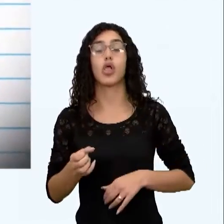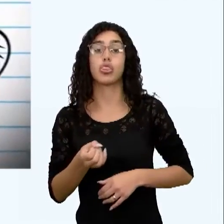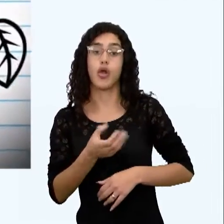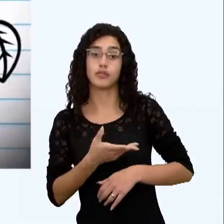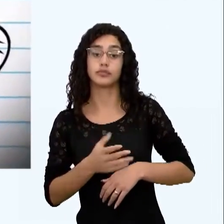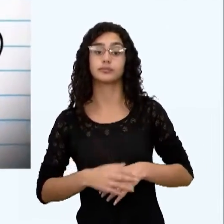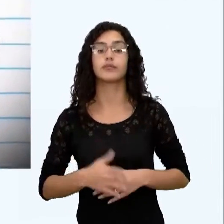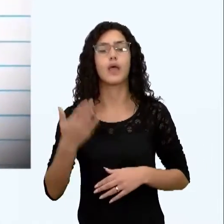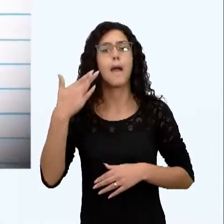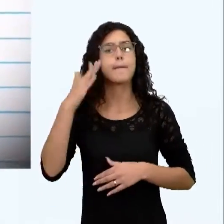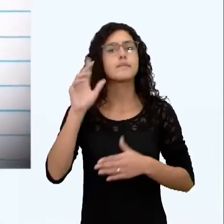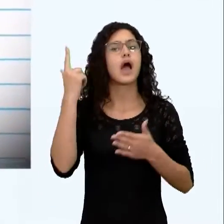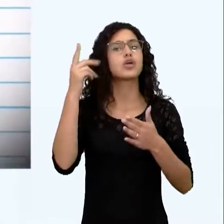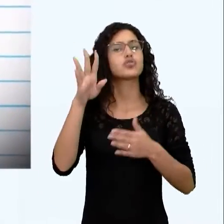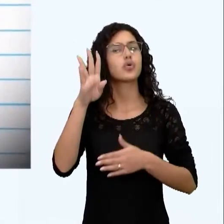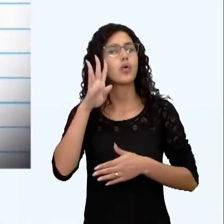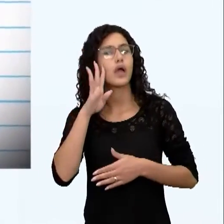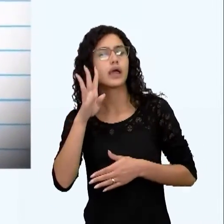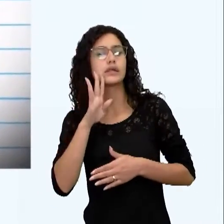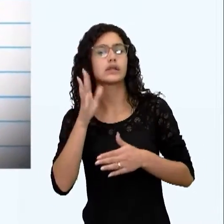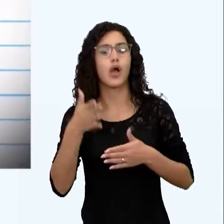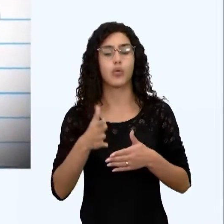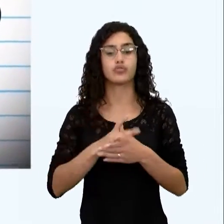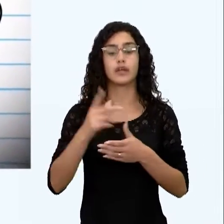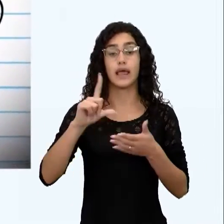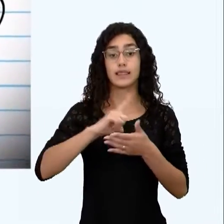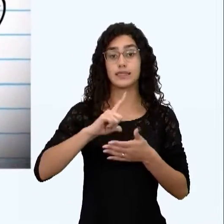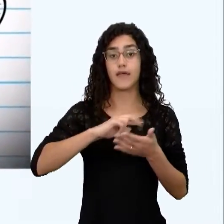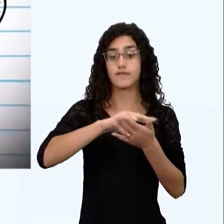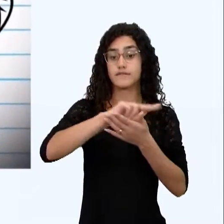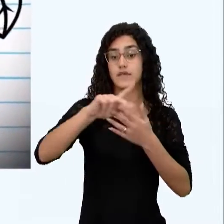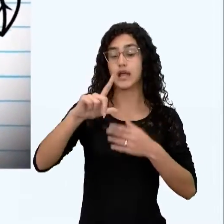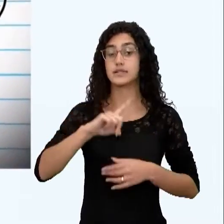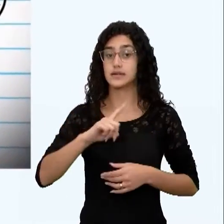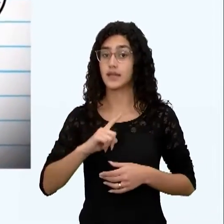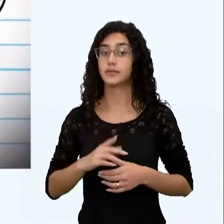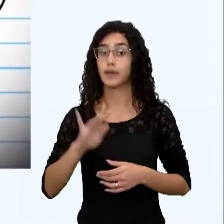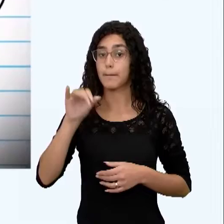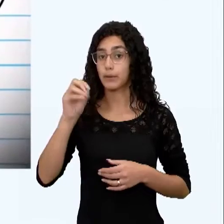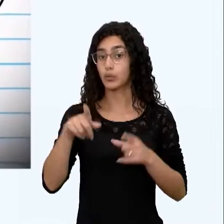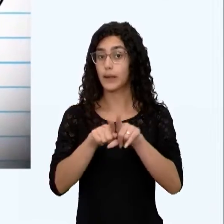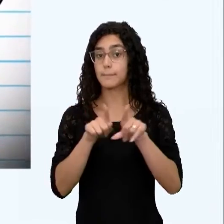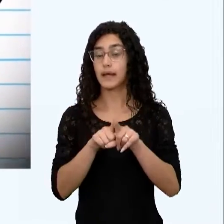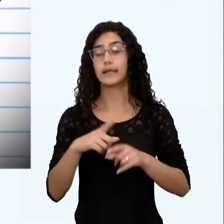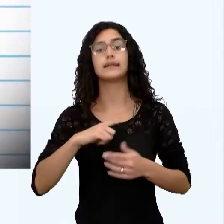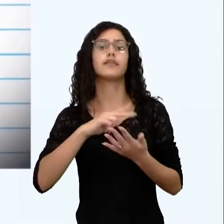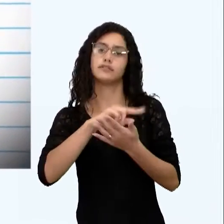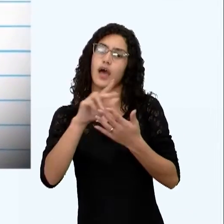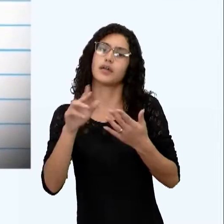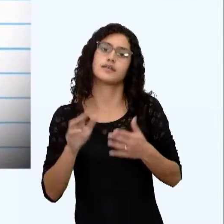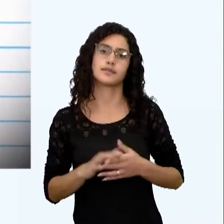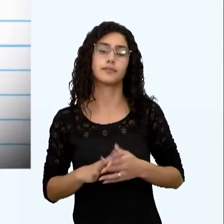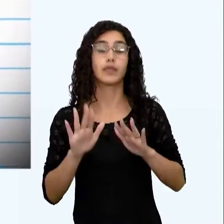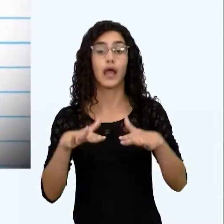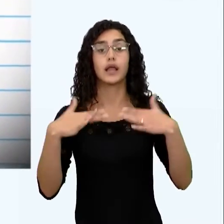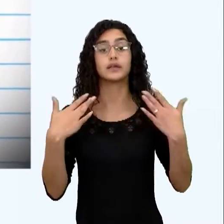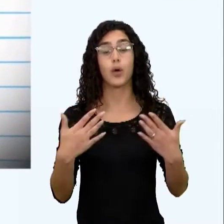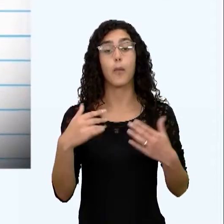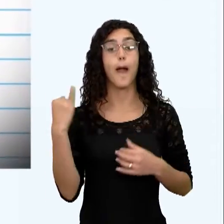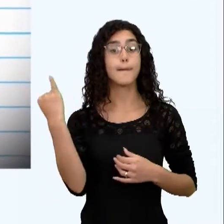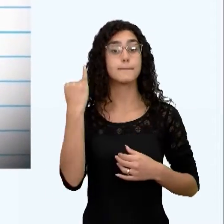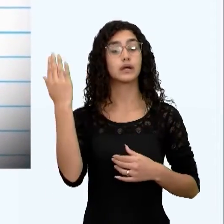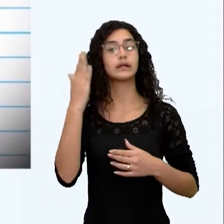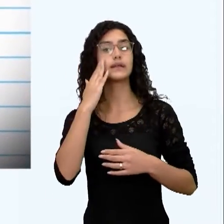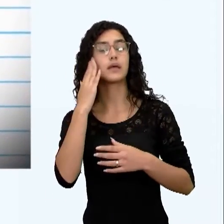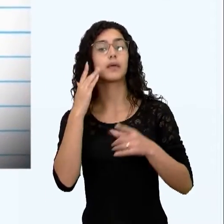renováveis. As mais conhecidas hoje são a hidráulica, a solar, a eólica e a biomassa, embora existam outras. Contudo, é importante